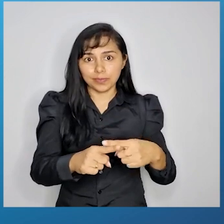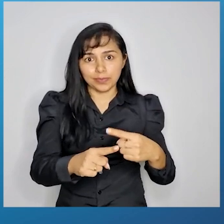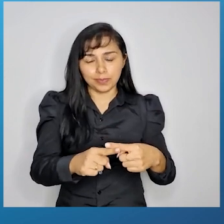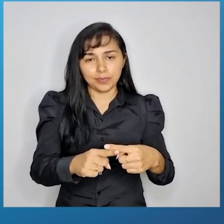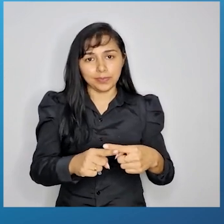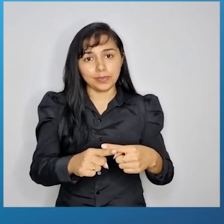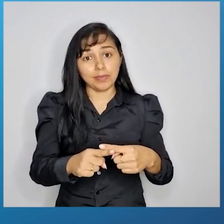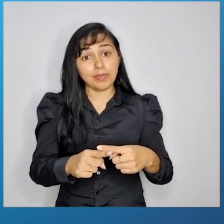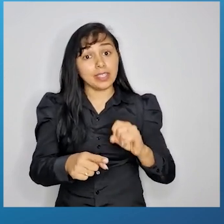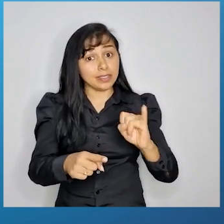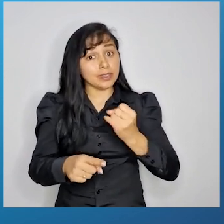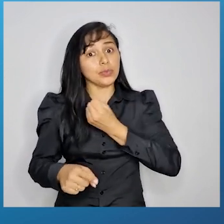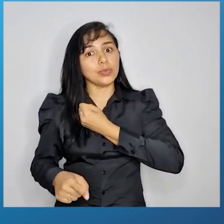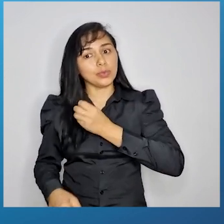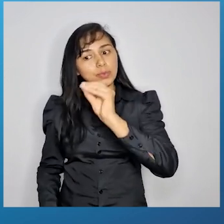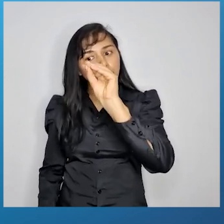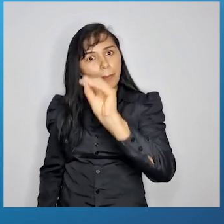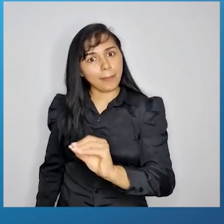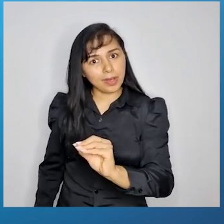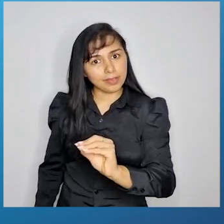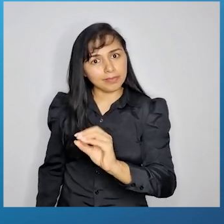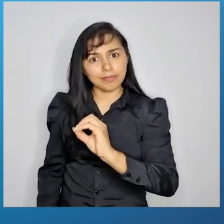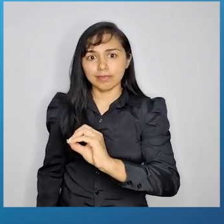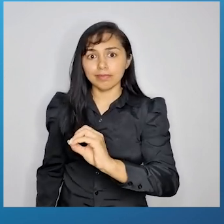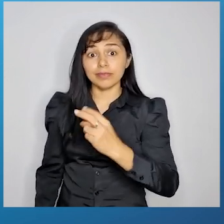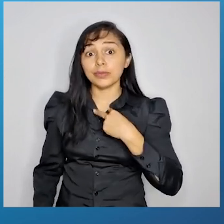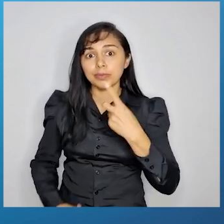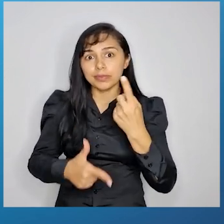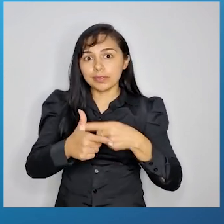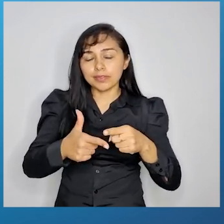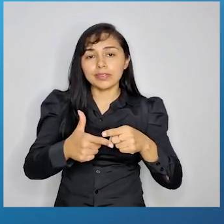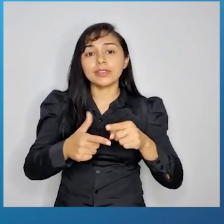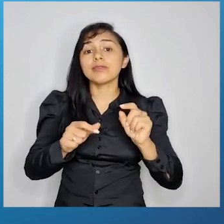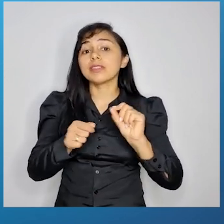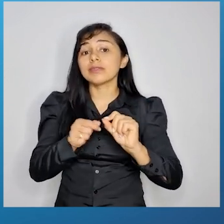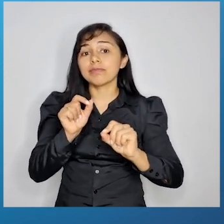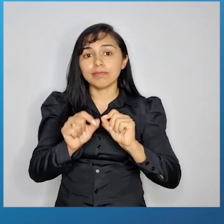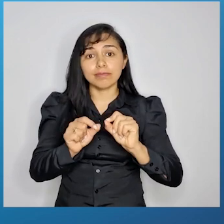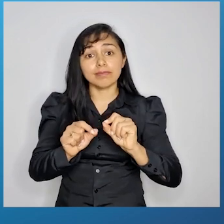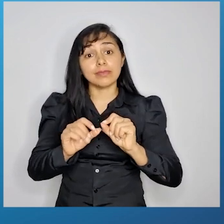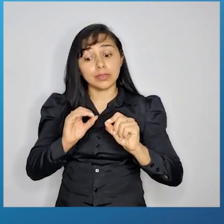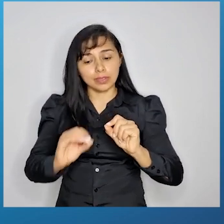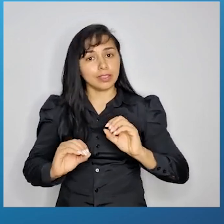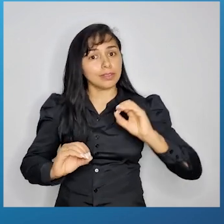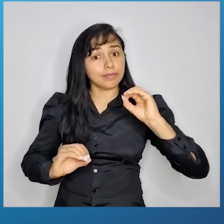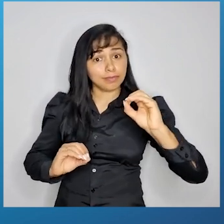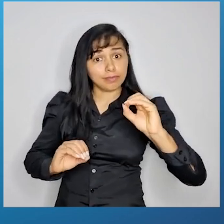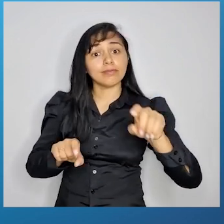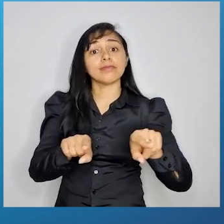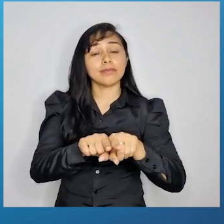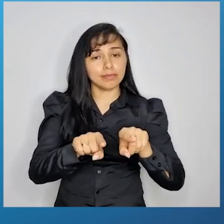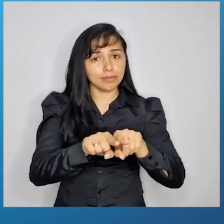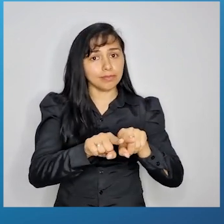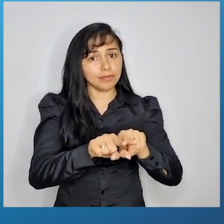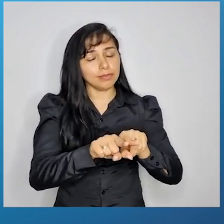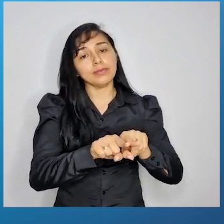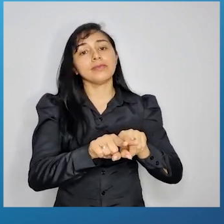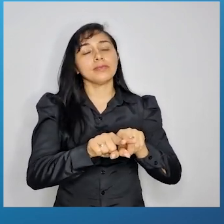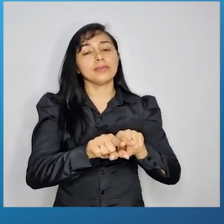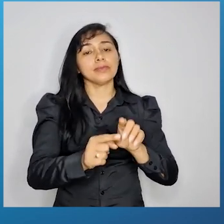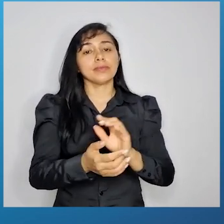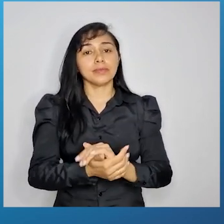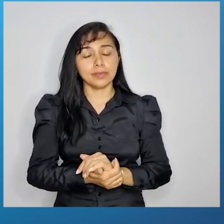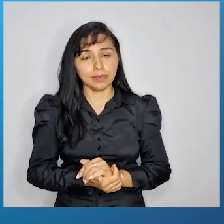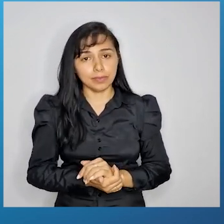quê? Porque eu baixei um número e não consegui operar. Então, eu coloco o 0 lá no quociente e aí, como não tem mais